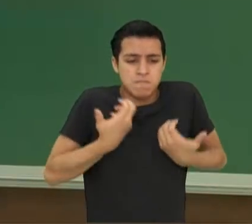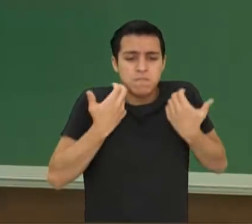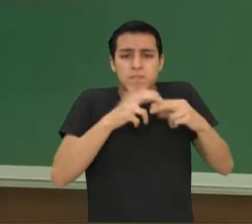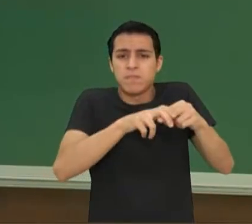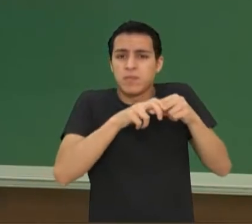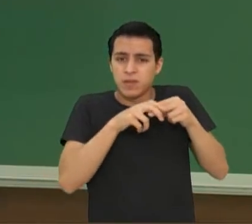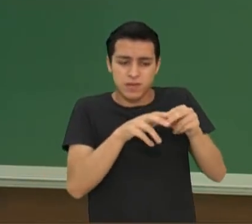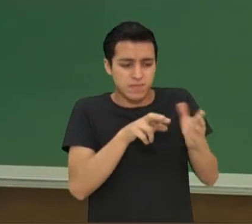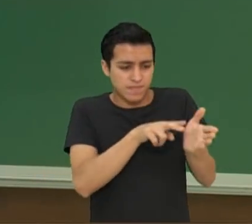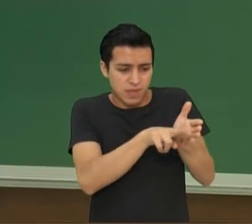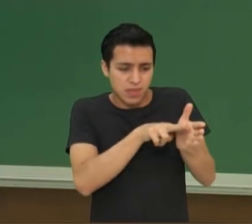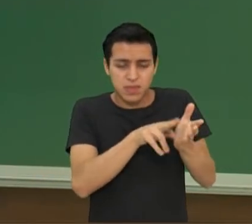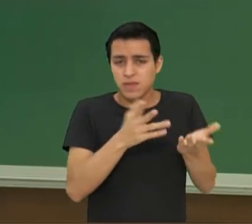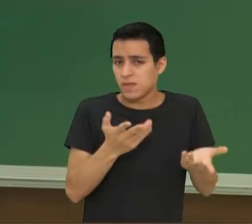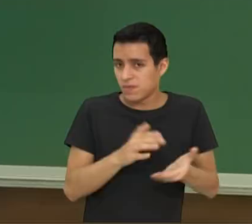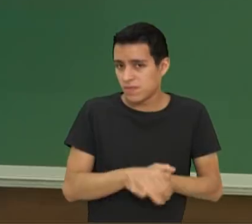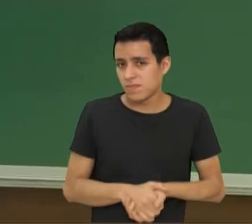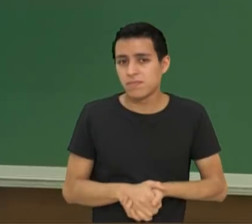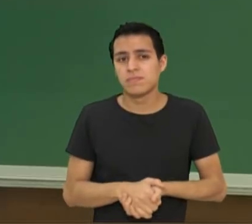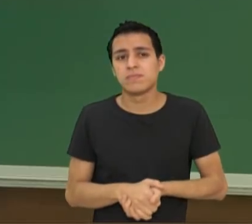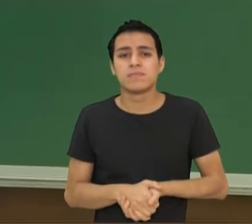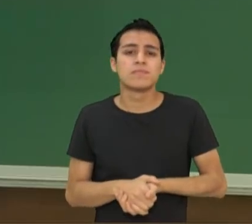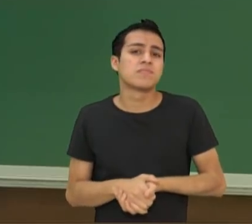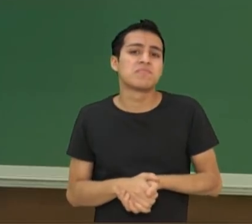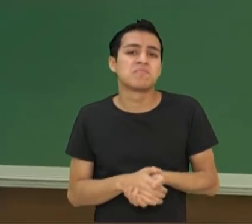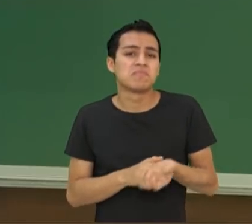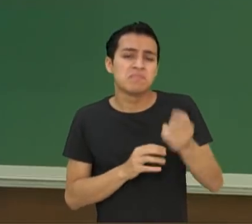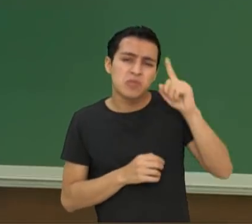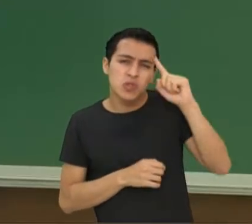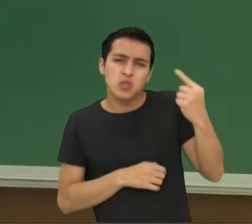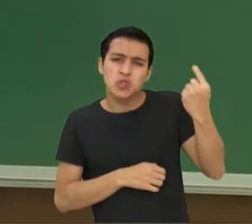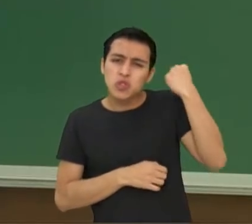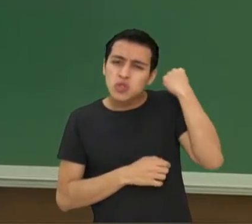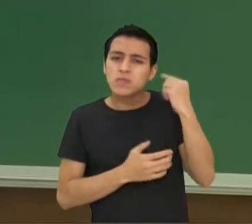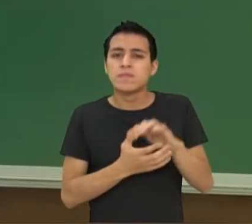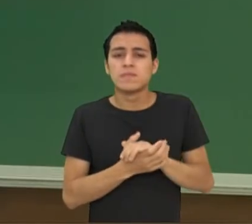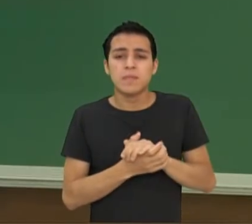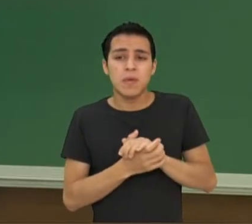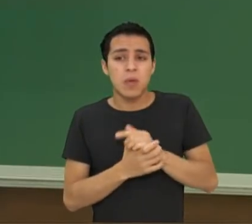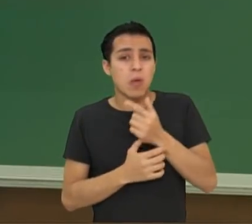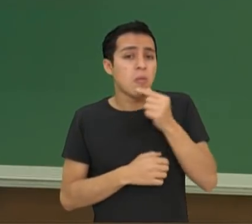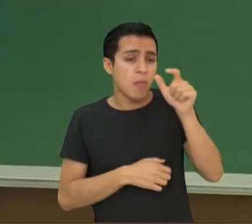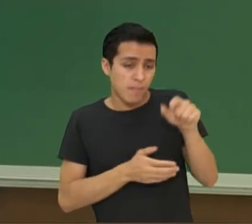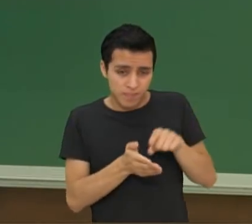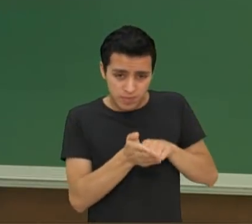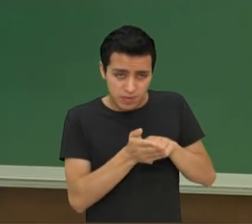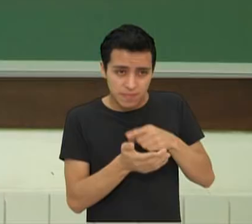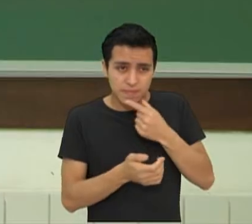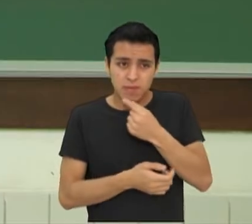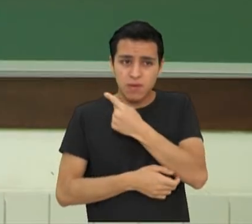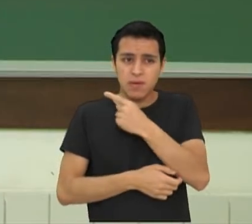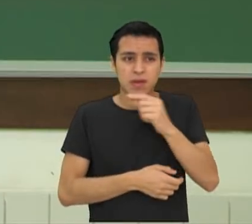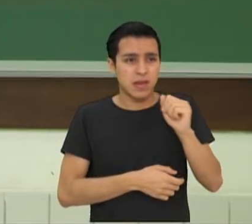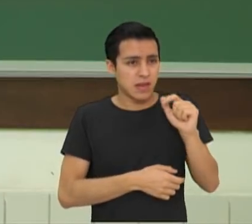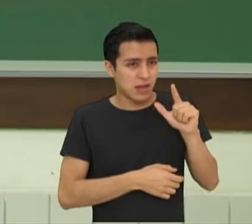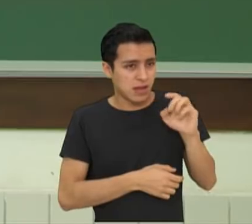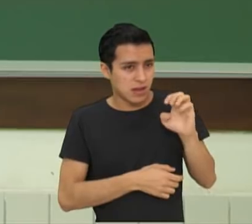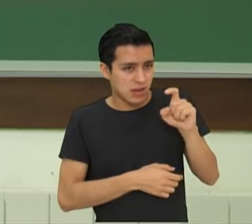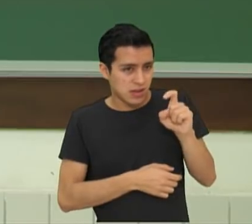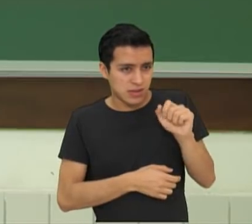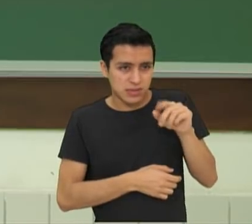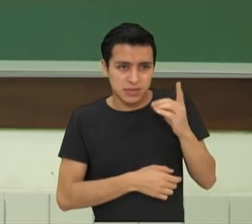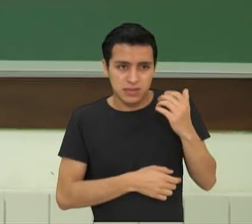por bactérias. E um dia, um pesquisador chamado Alexander Fleming, lá